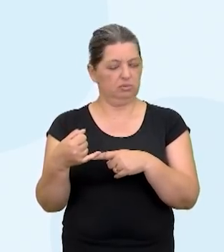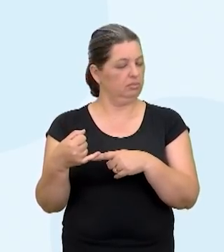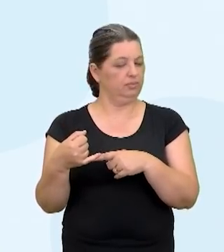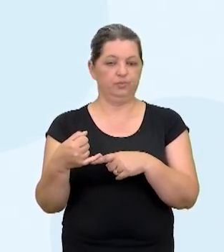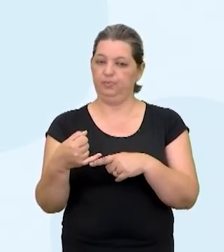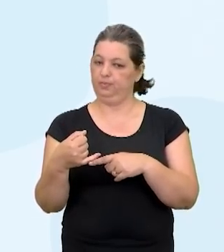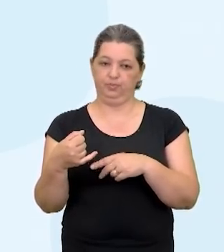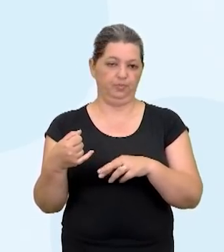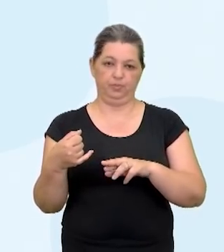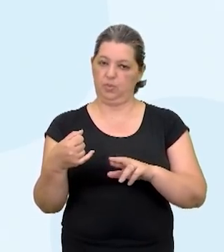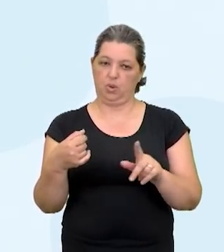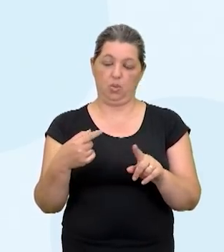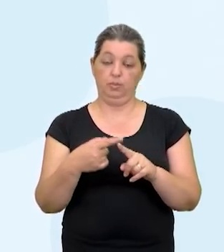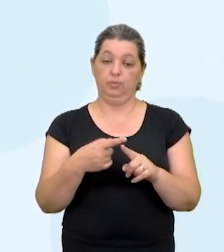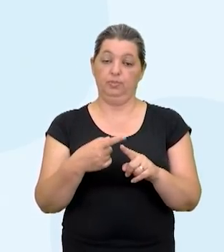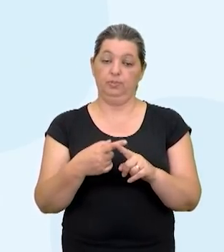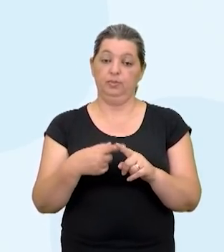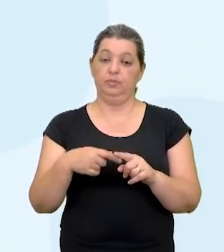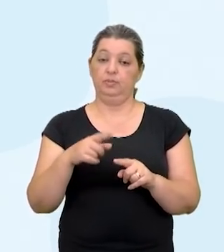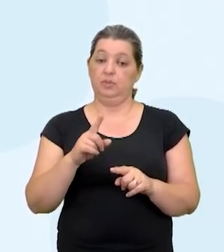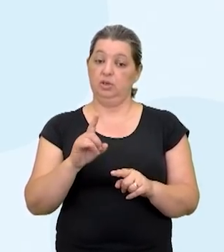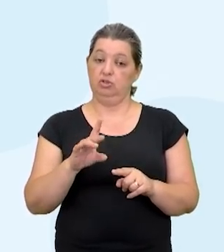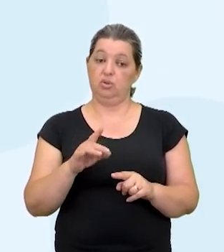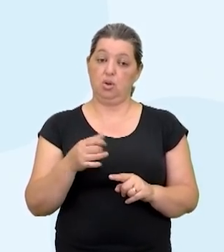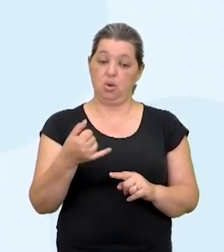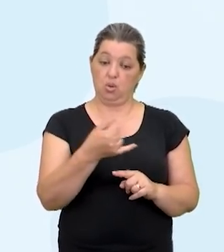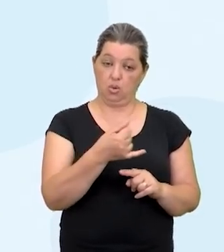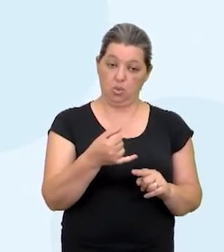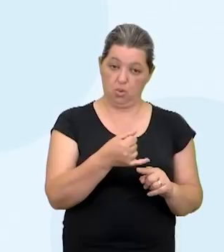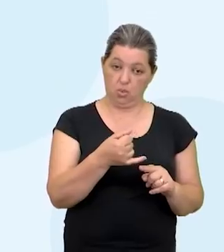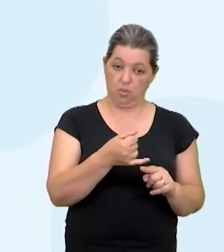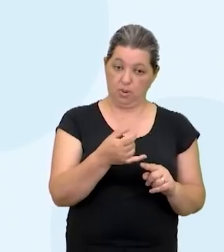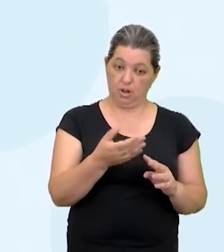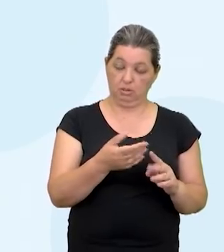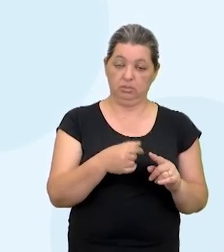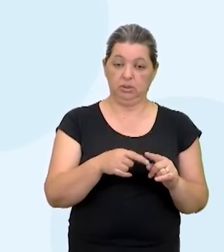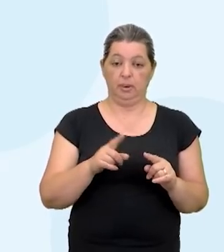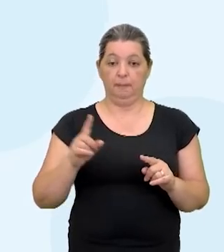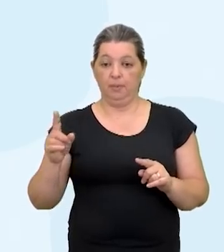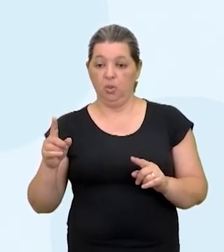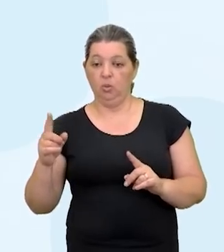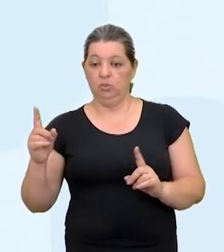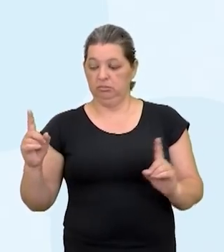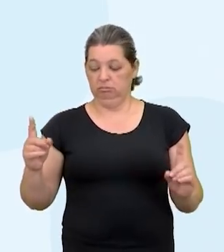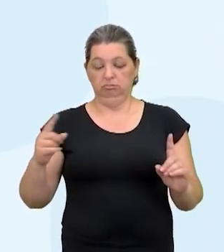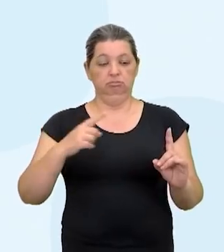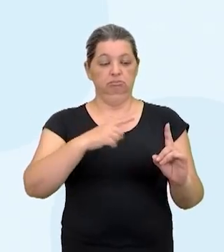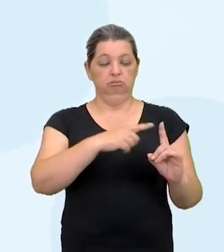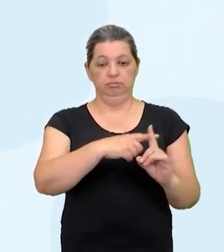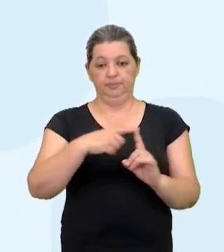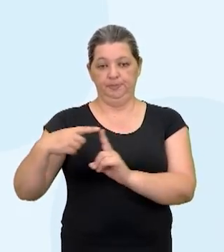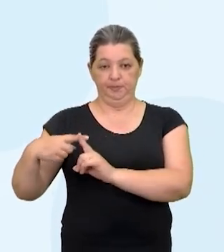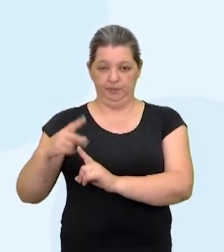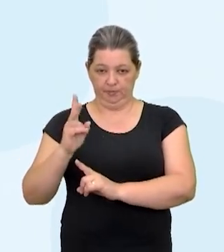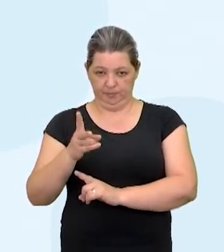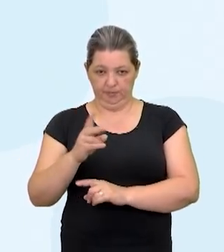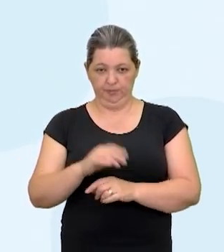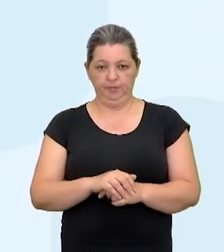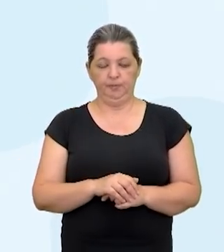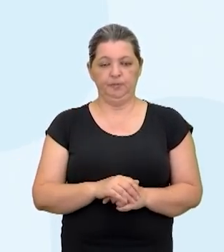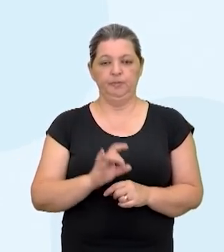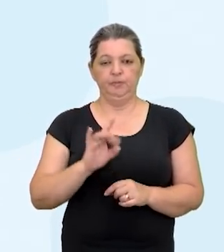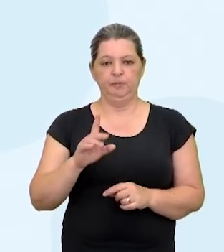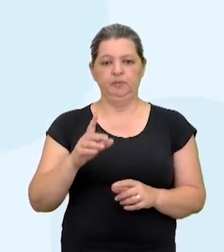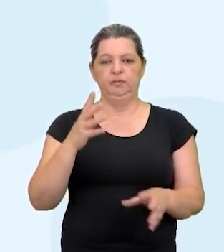ó, no produto notável, o único sinal de menos é no meio. Lá na ponta é sempre positivo, tá? Os sinais são intercalados. Então, eu vou somar